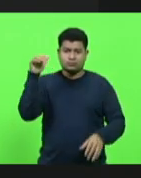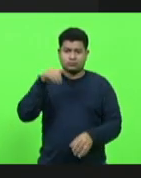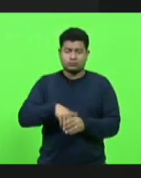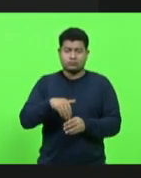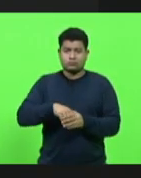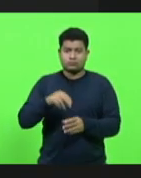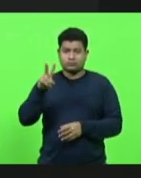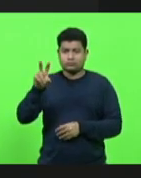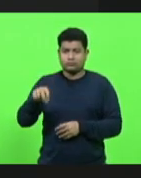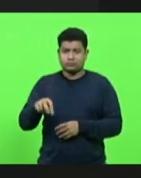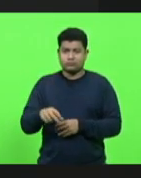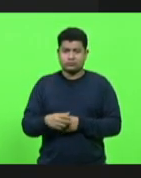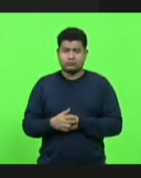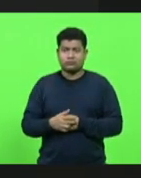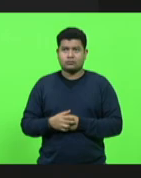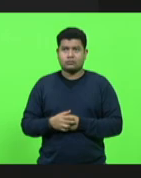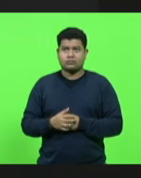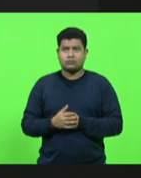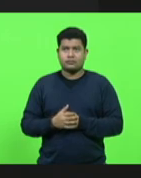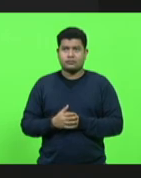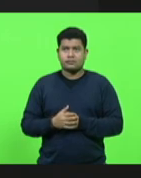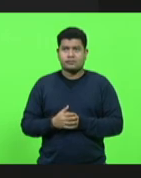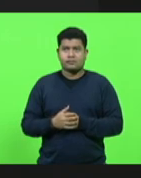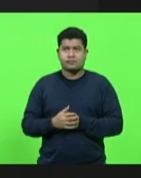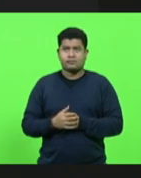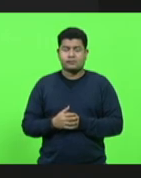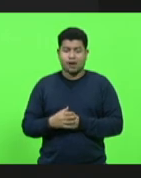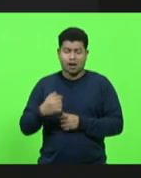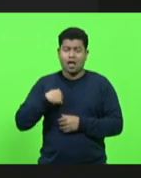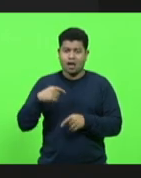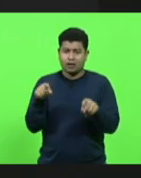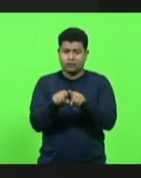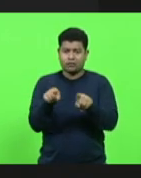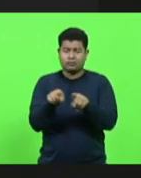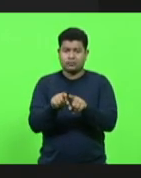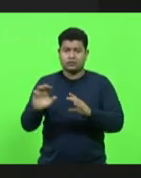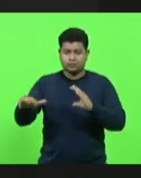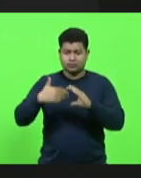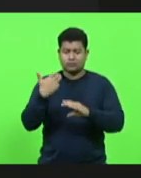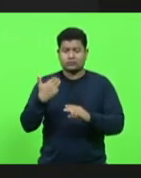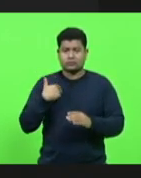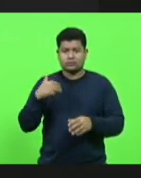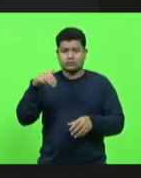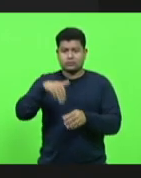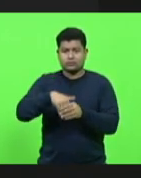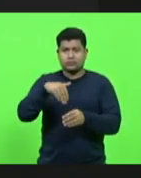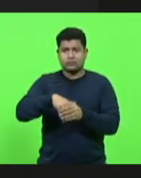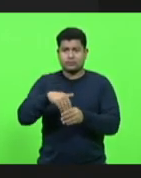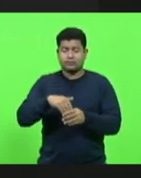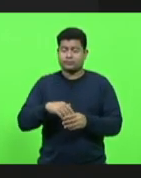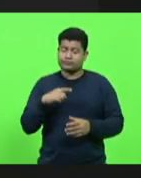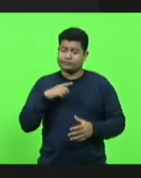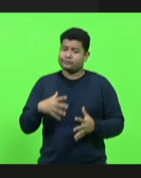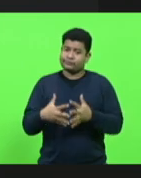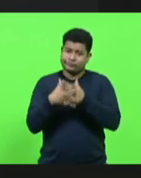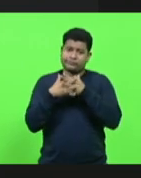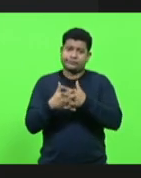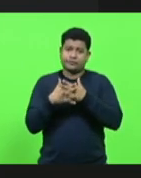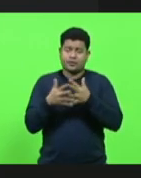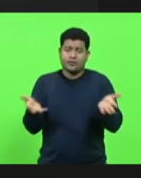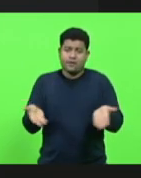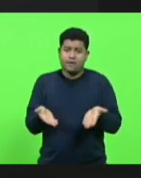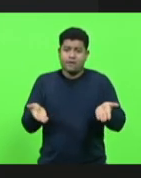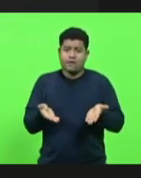Claro que estamos em votação. Mas eu também já recebi aqui Houve alguma confusão ali, não